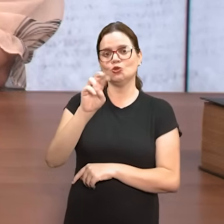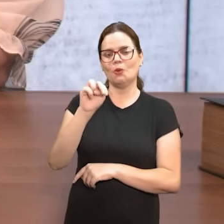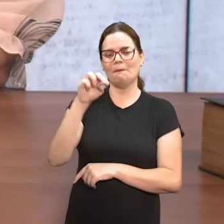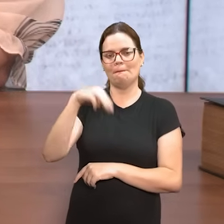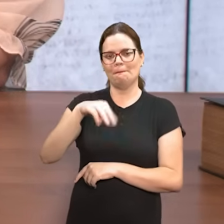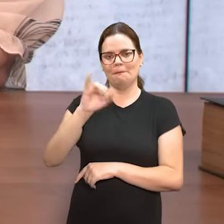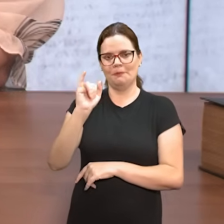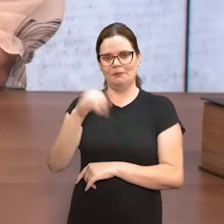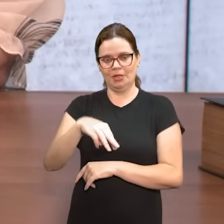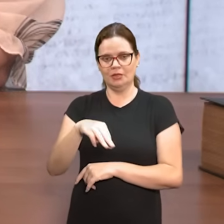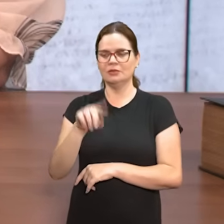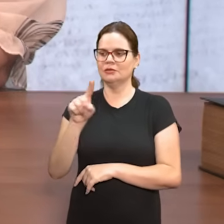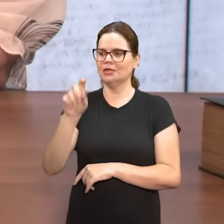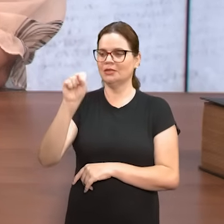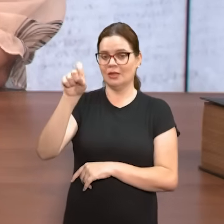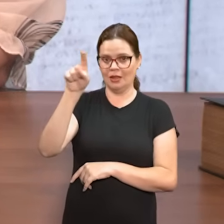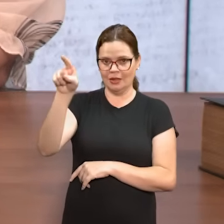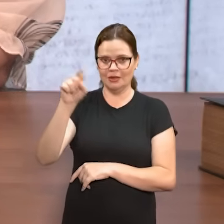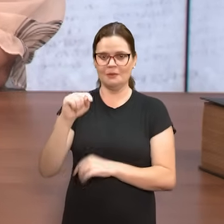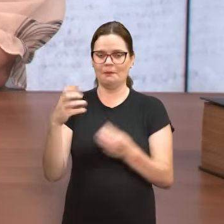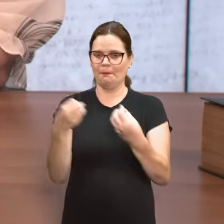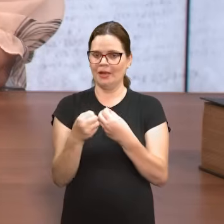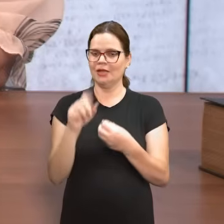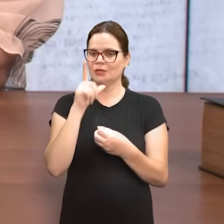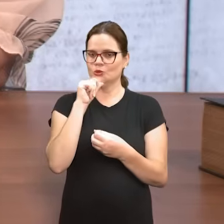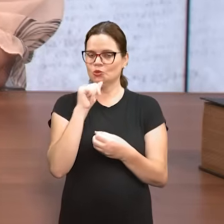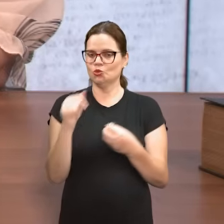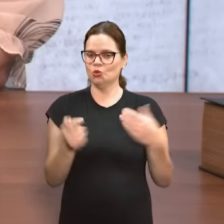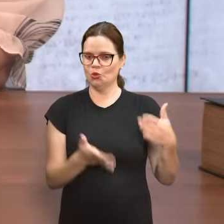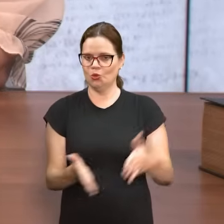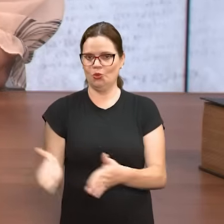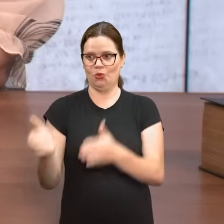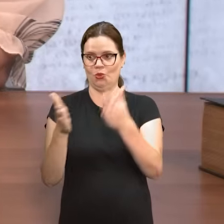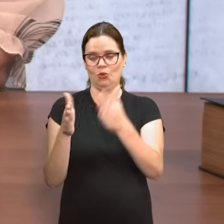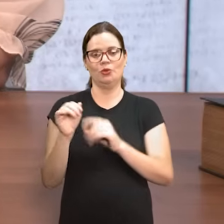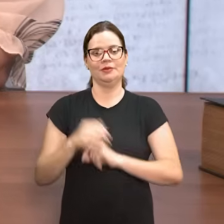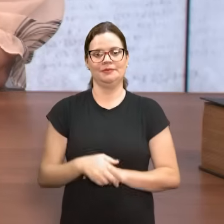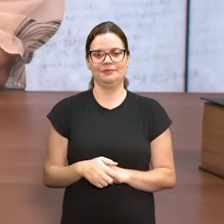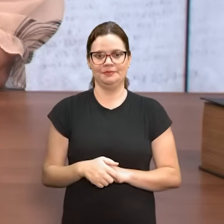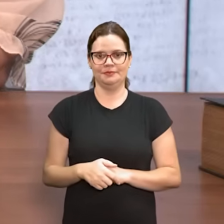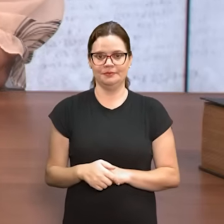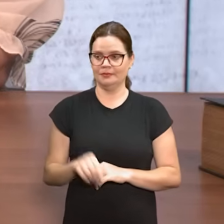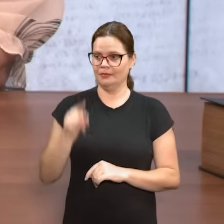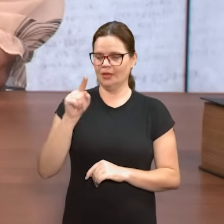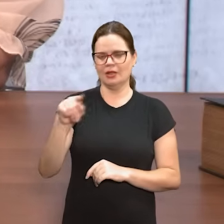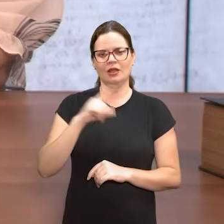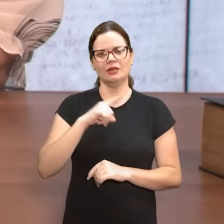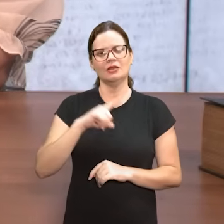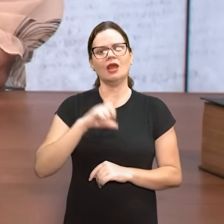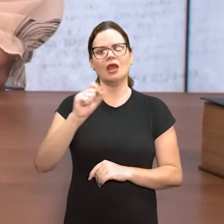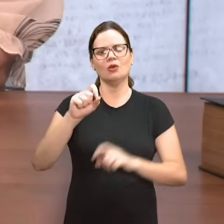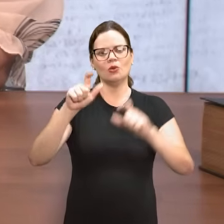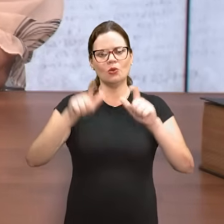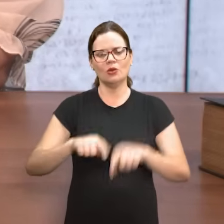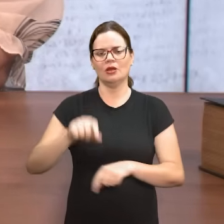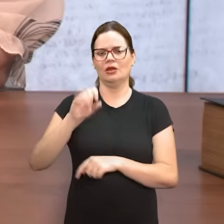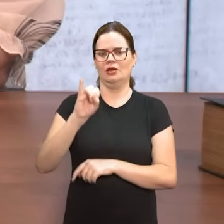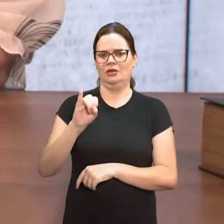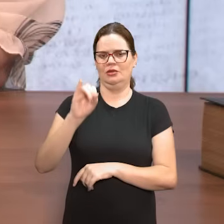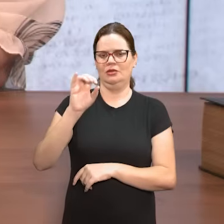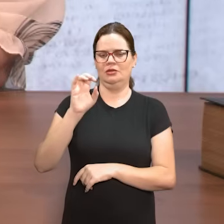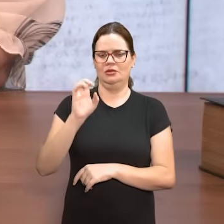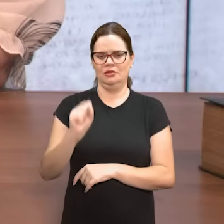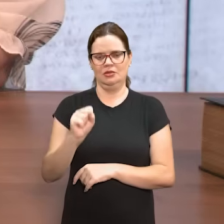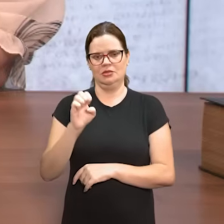do ribeiro. Então este termo passará até as águas de Ensemes, e as suas